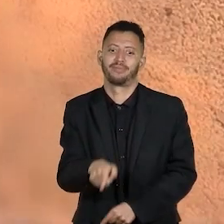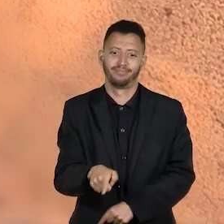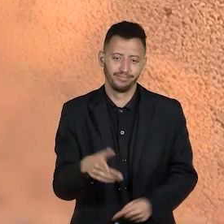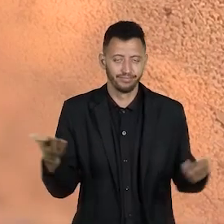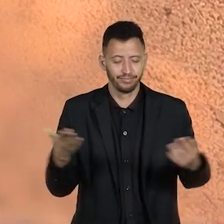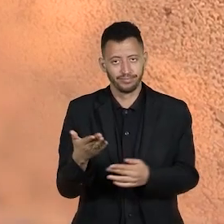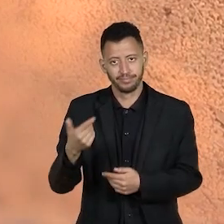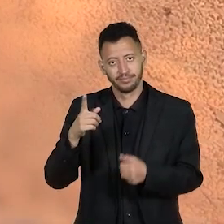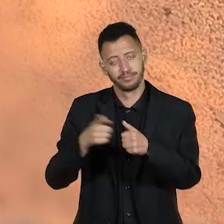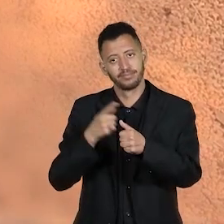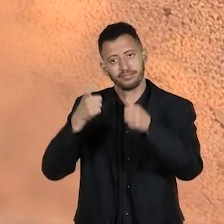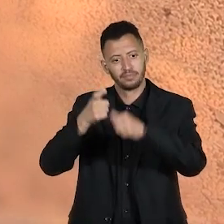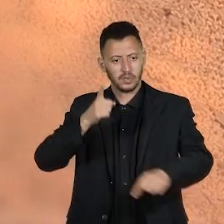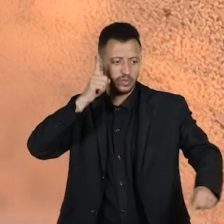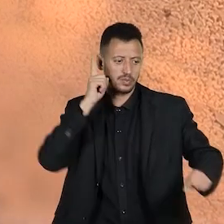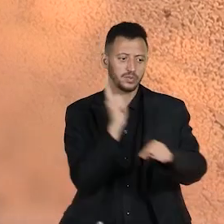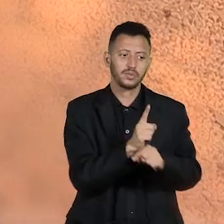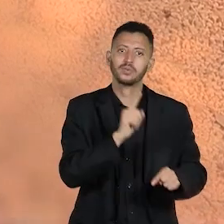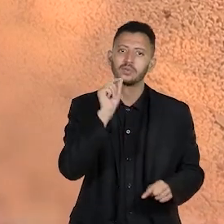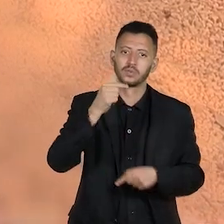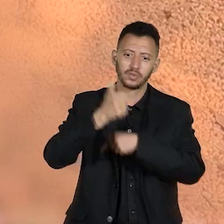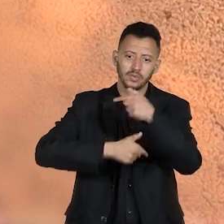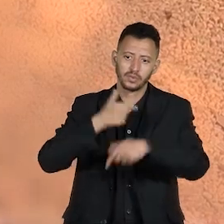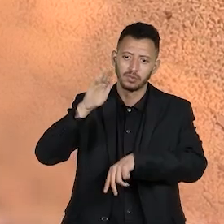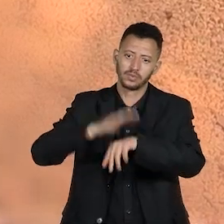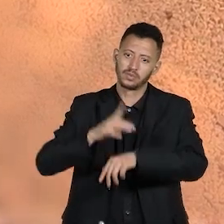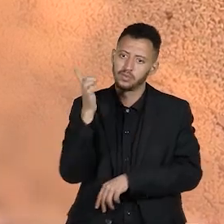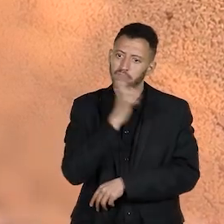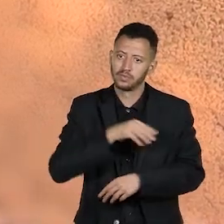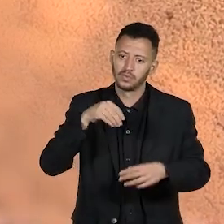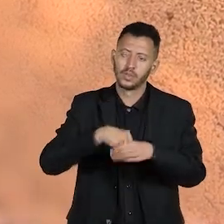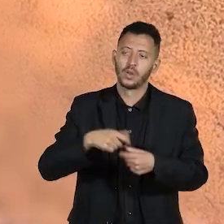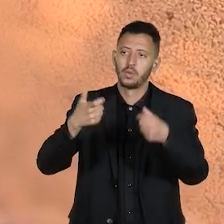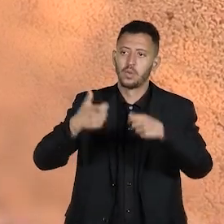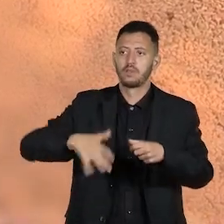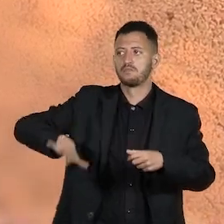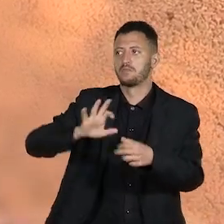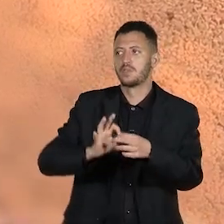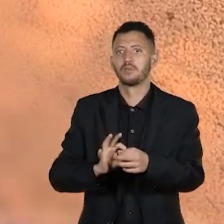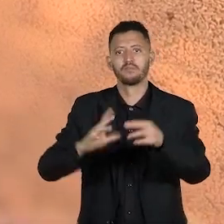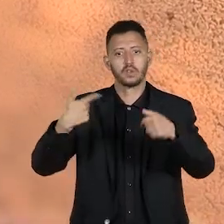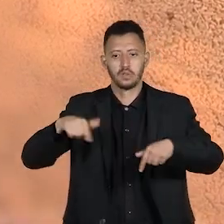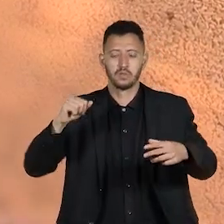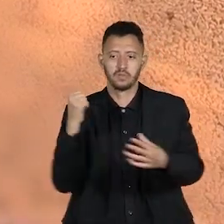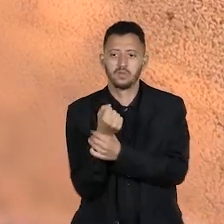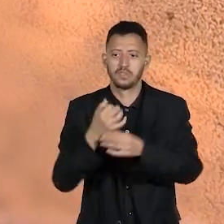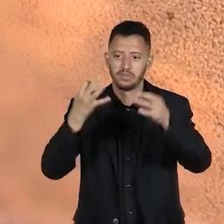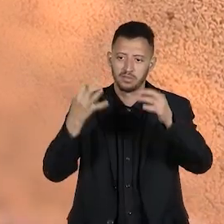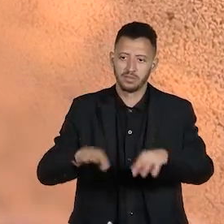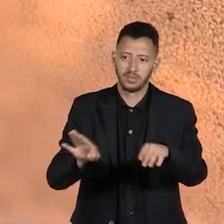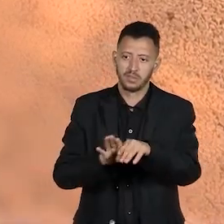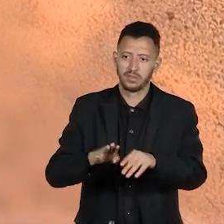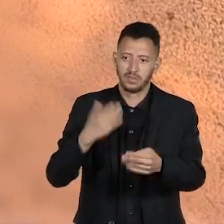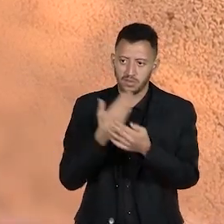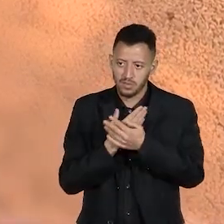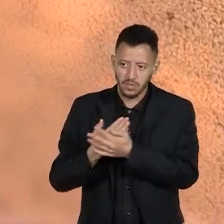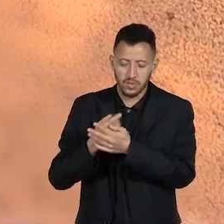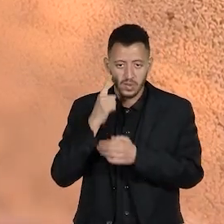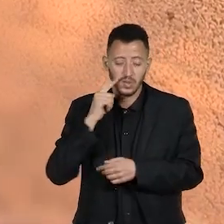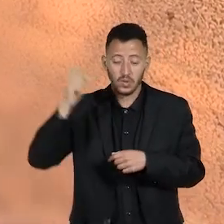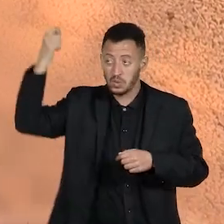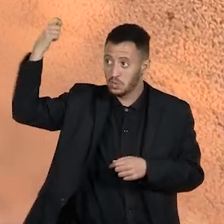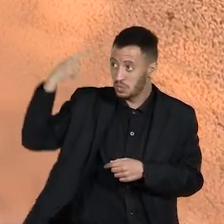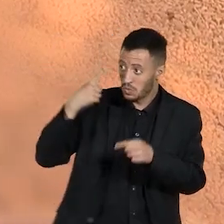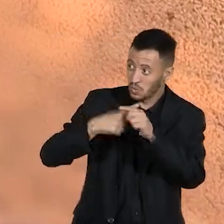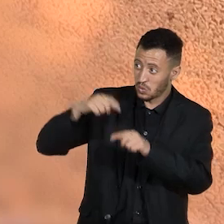Em primeiro lugar, no ranking dos flagrantes, o trabalho que era realizado ao ar livre, sem proteção adequada contra a exposição